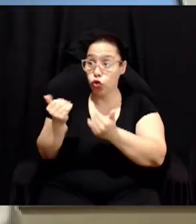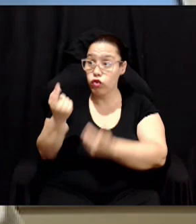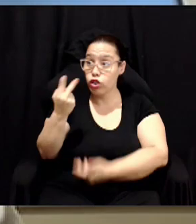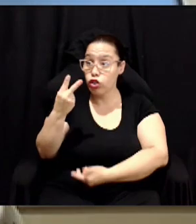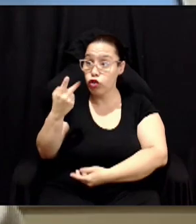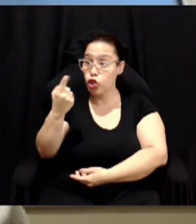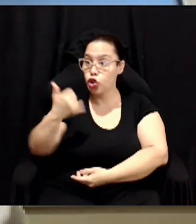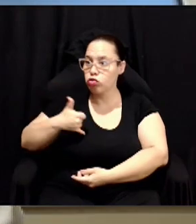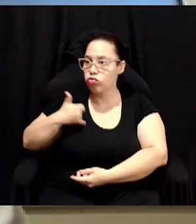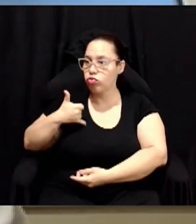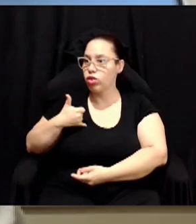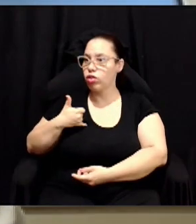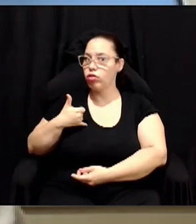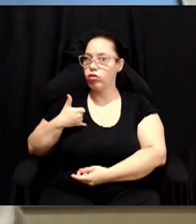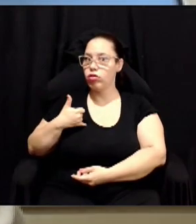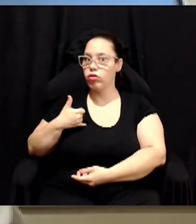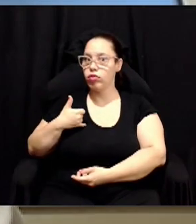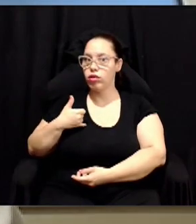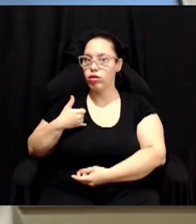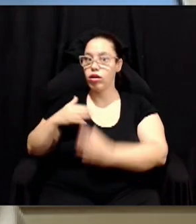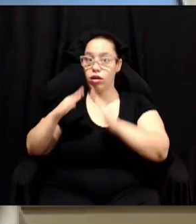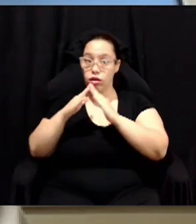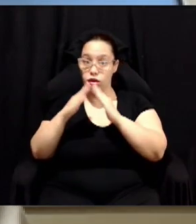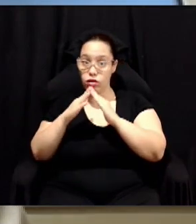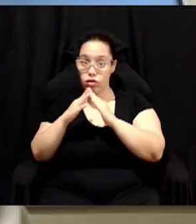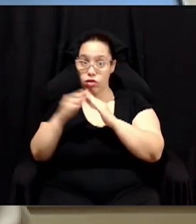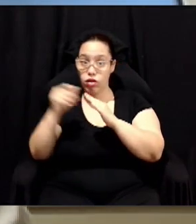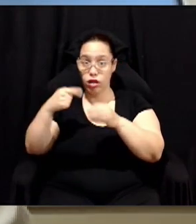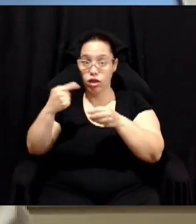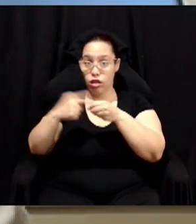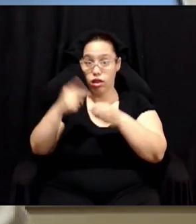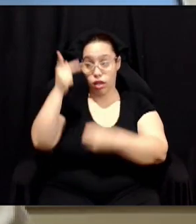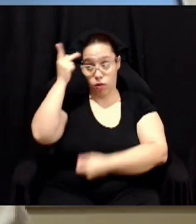hoje a gente trata. Ela mora numa cidade aqui do interior de São Paulo,